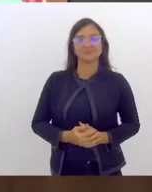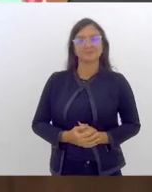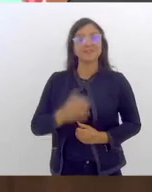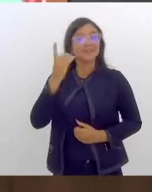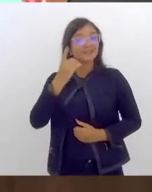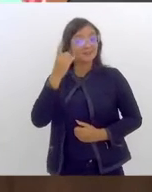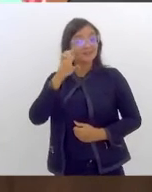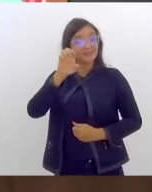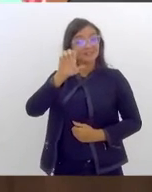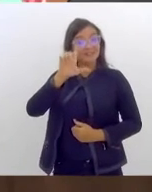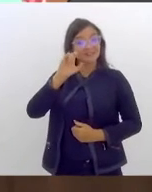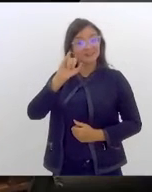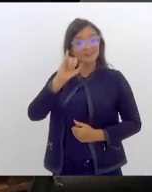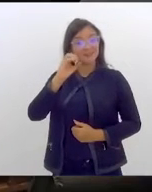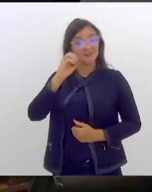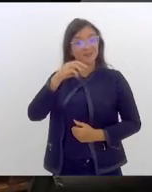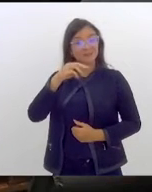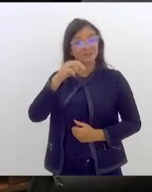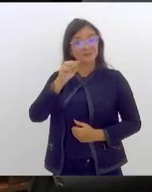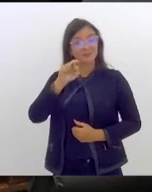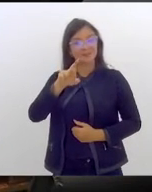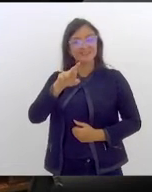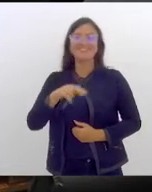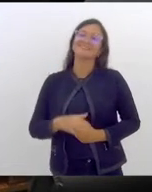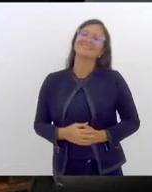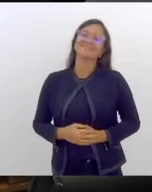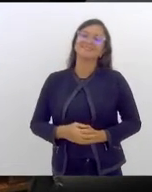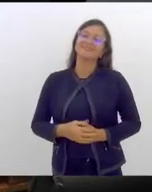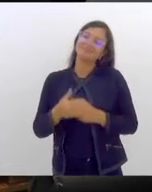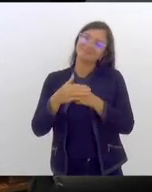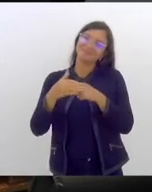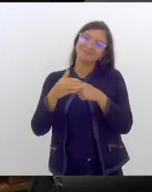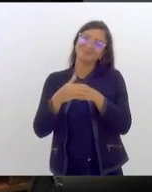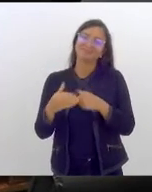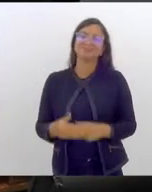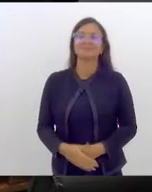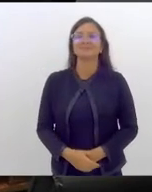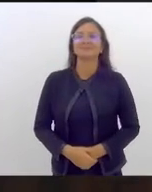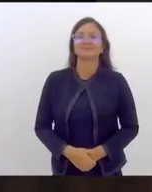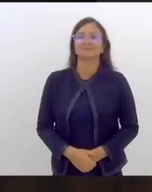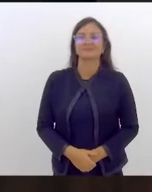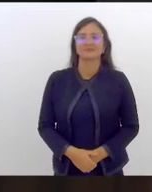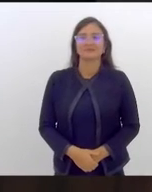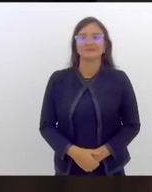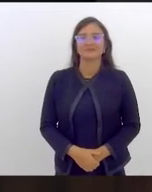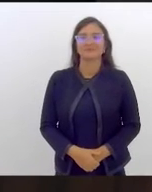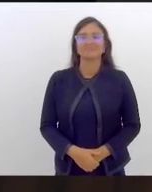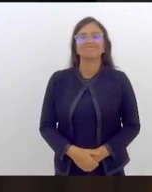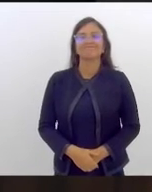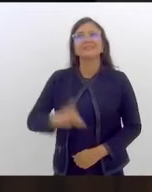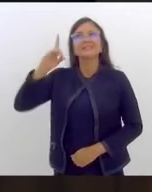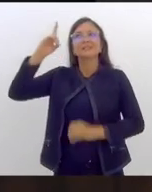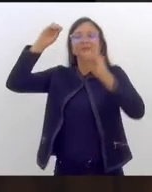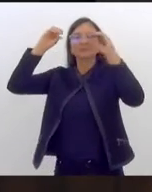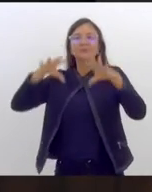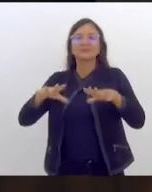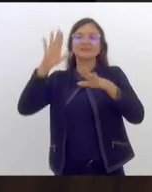Eliomar Coelho nosso querido decano que tenhamos uma tarde abençoada